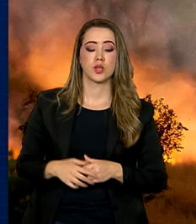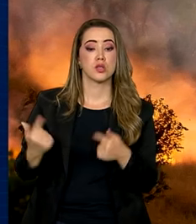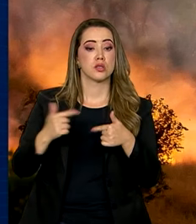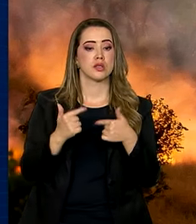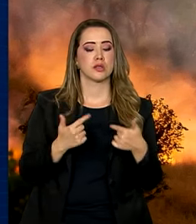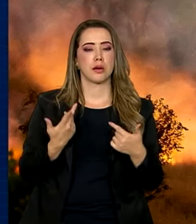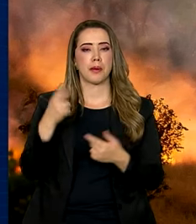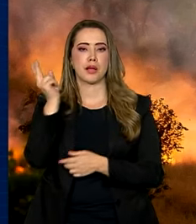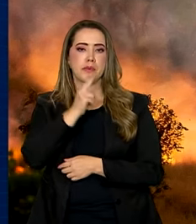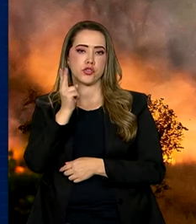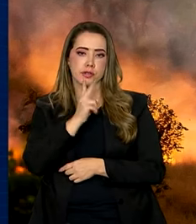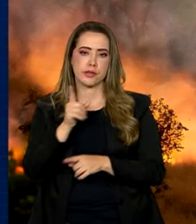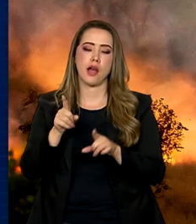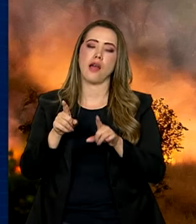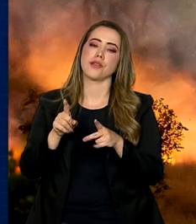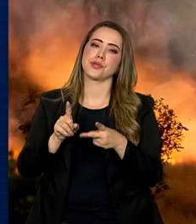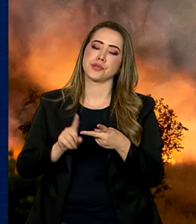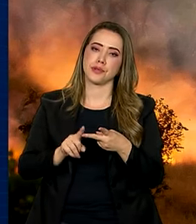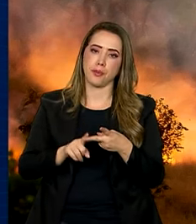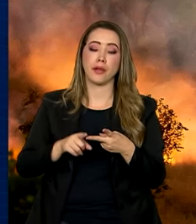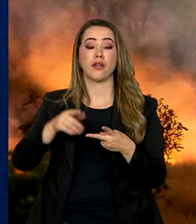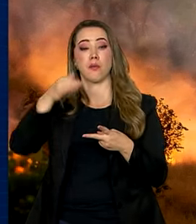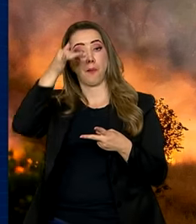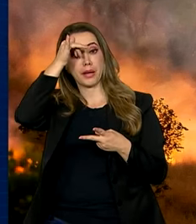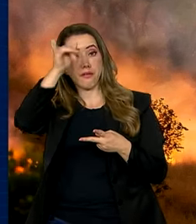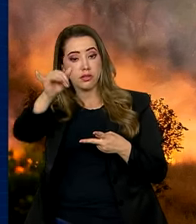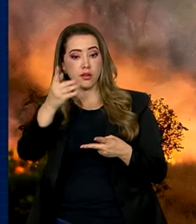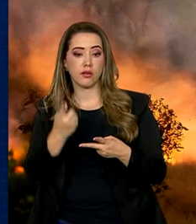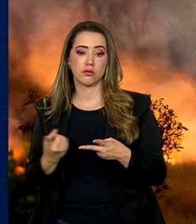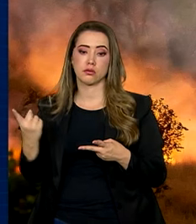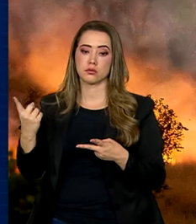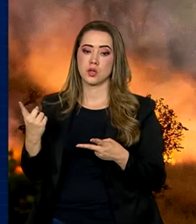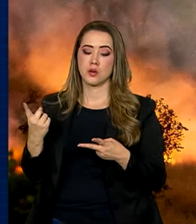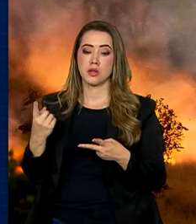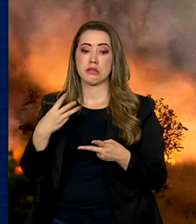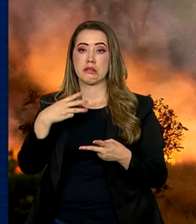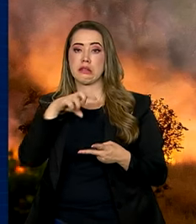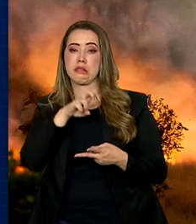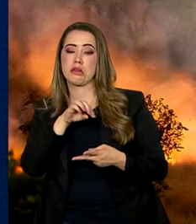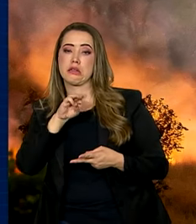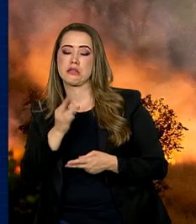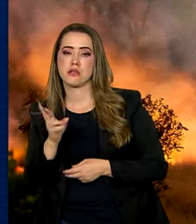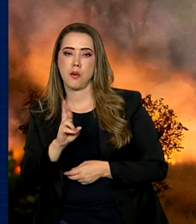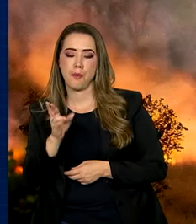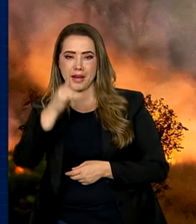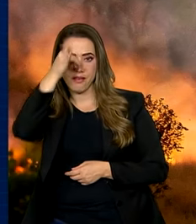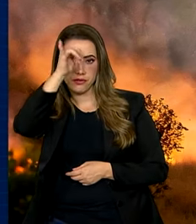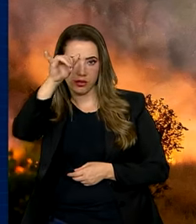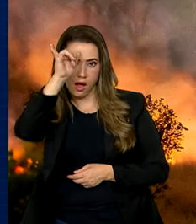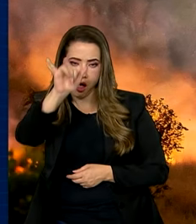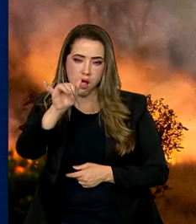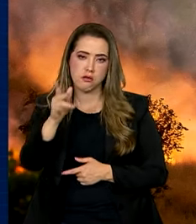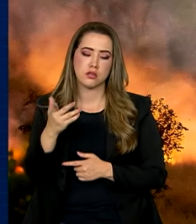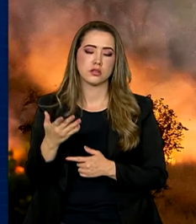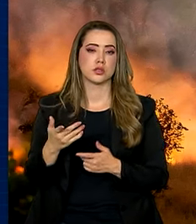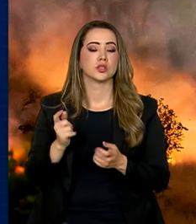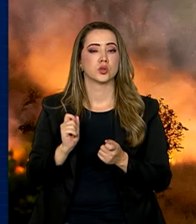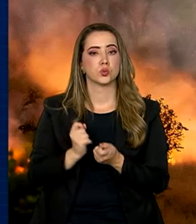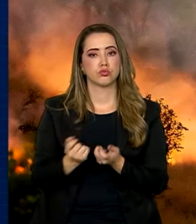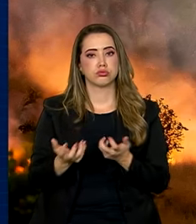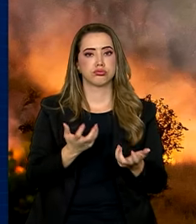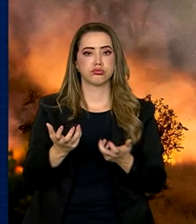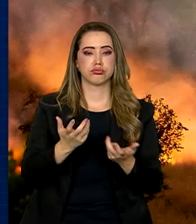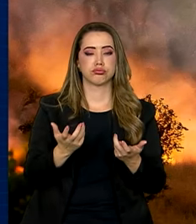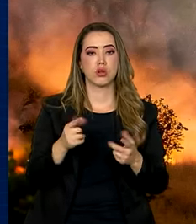também ações preventivas. 35 milhões de reais para prevenção e combate a incêndios